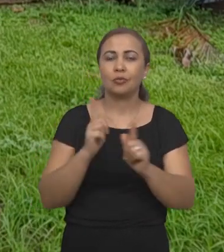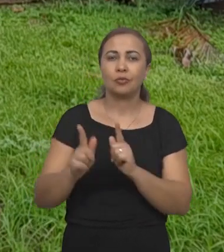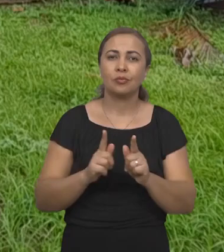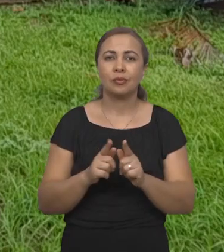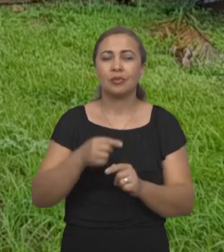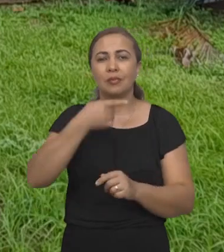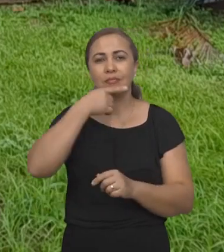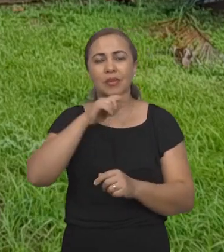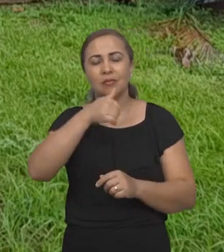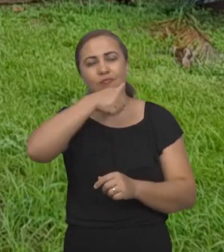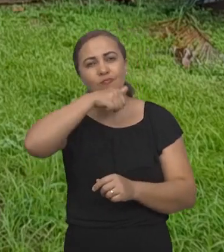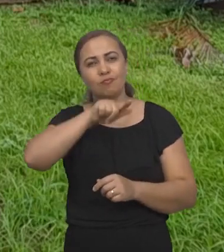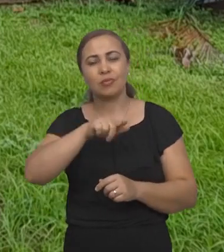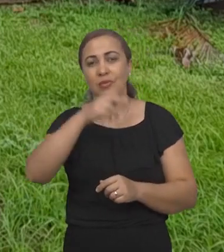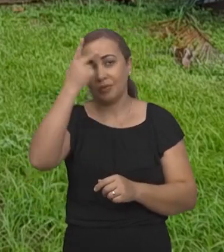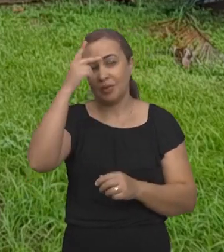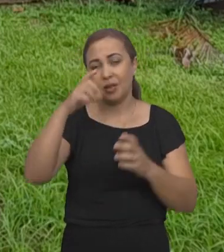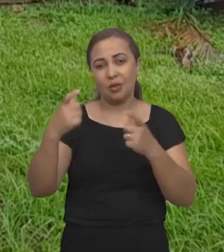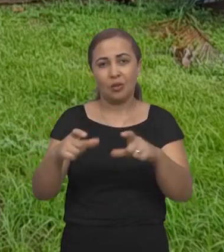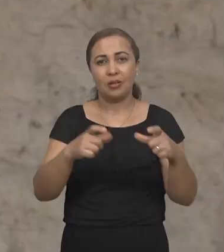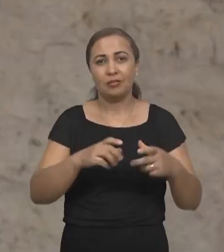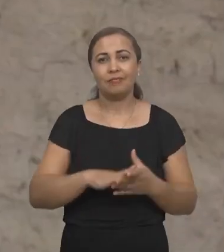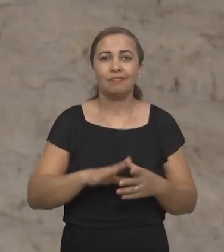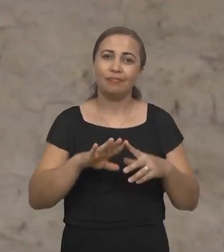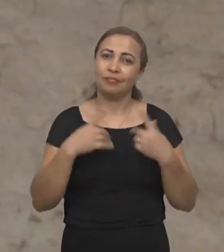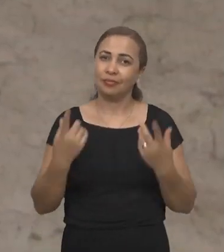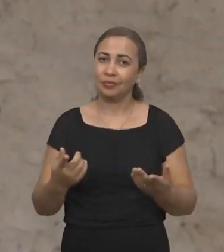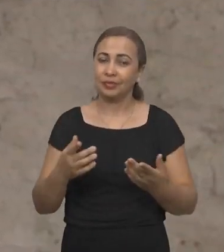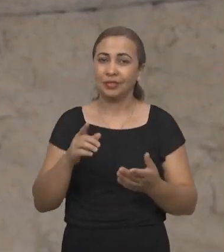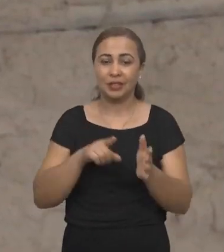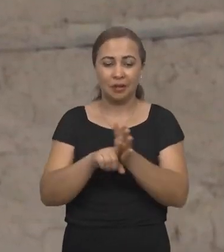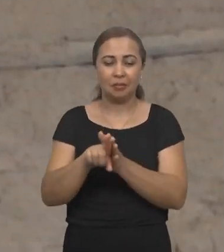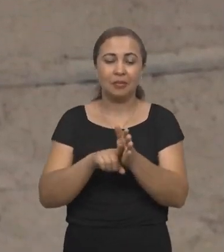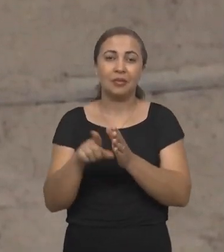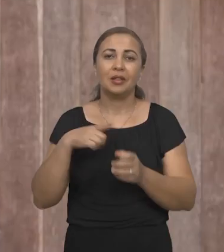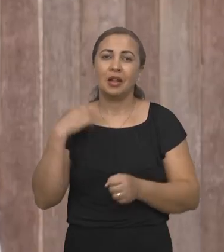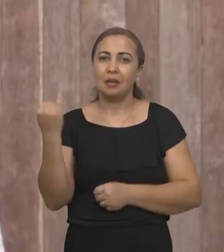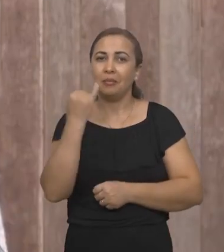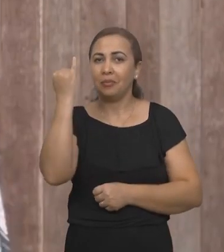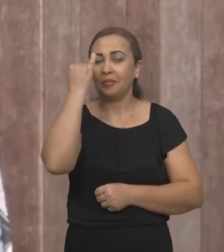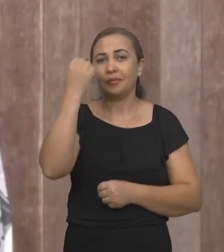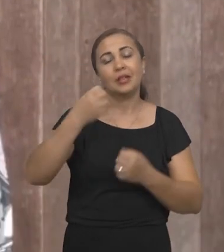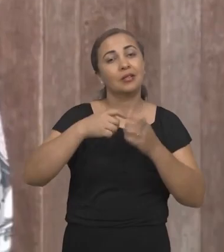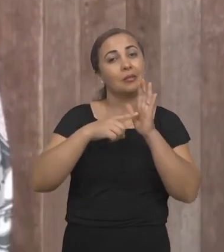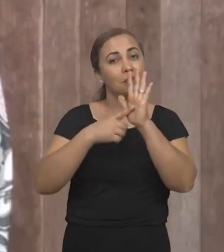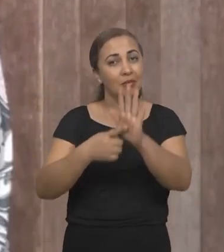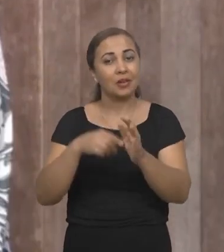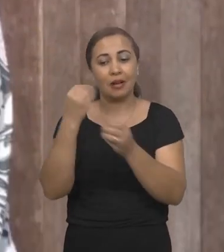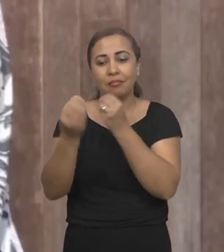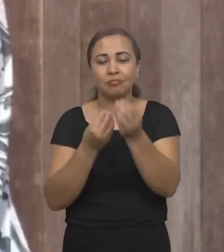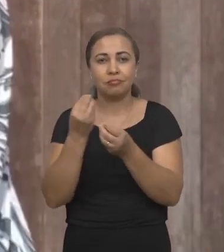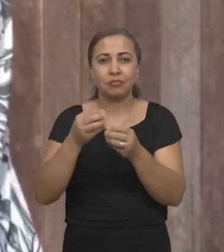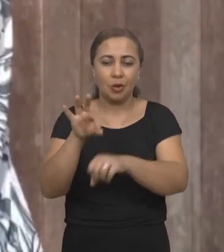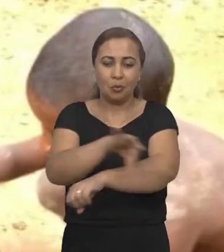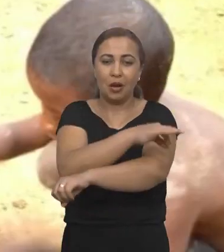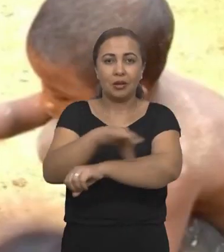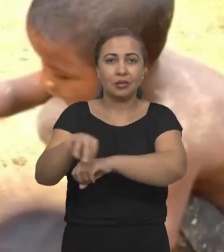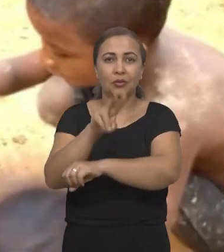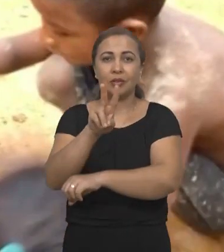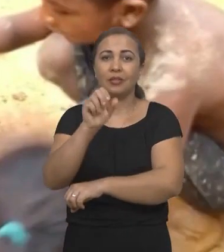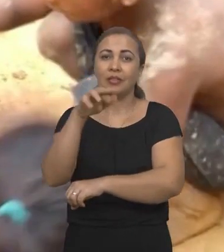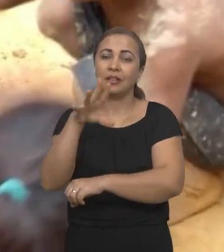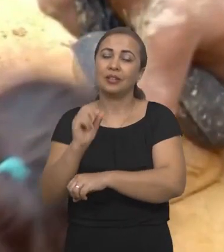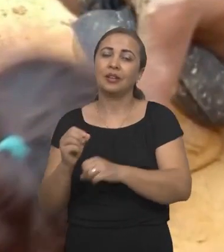impactos ambientais negativos nas localidades. Por tudo isso, a pesquisa tem a importância de revelar como a